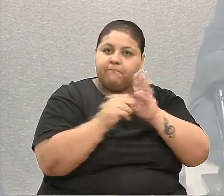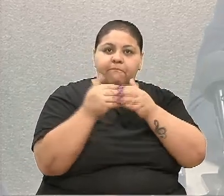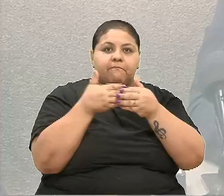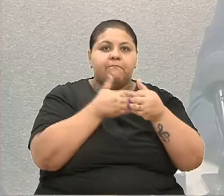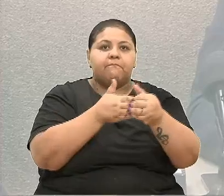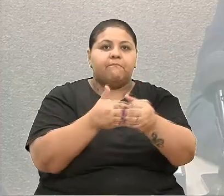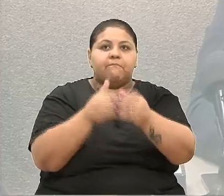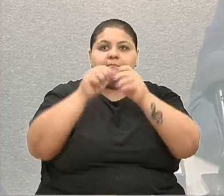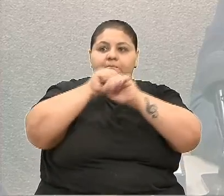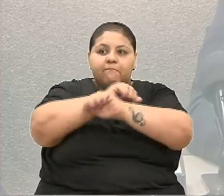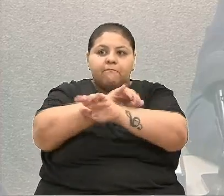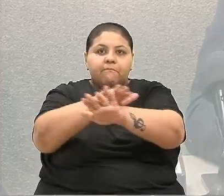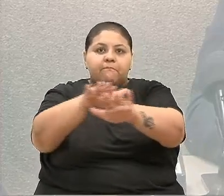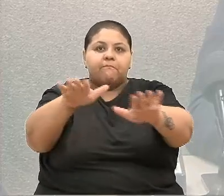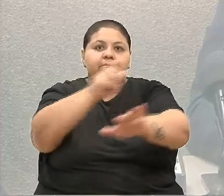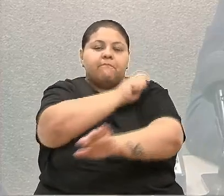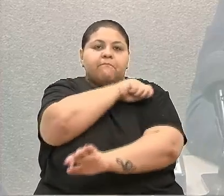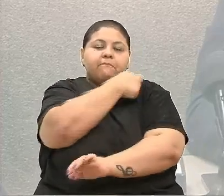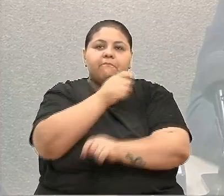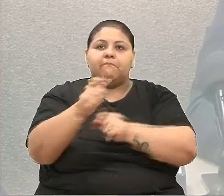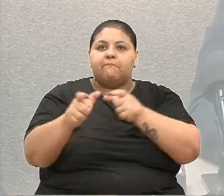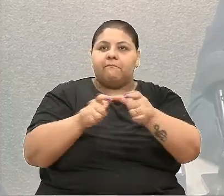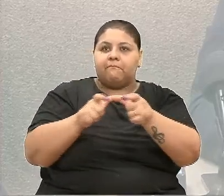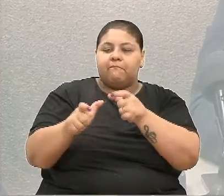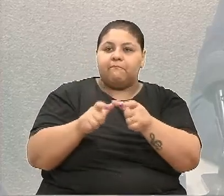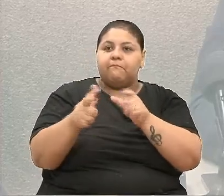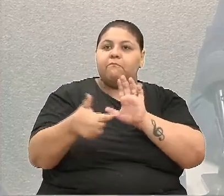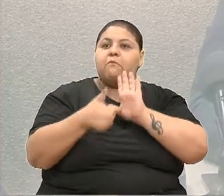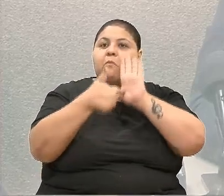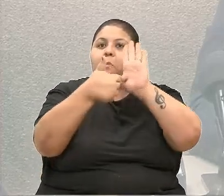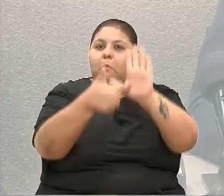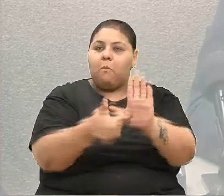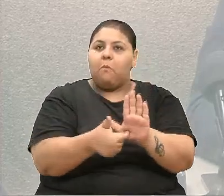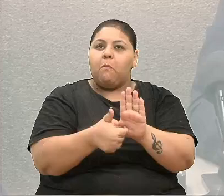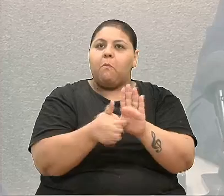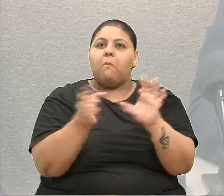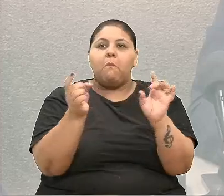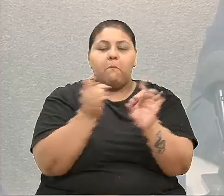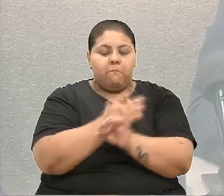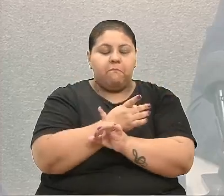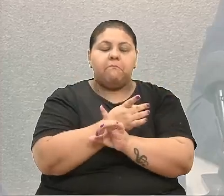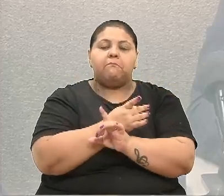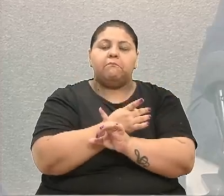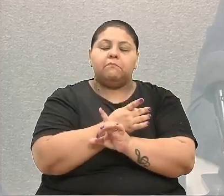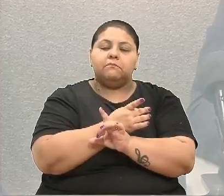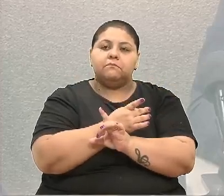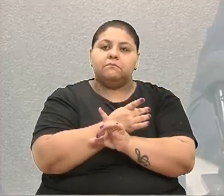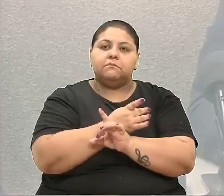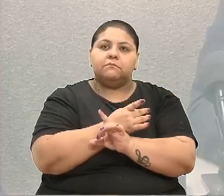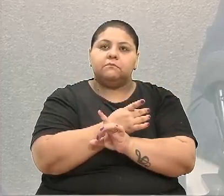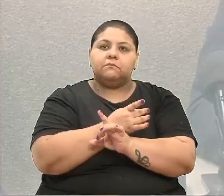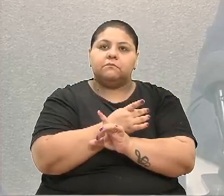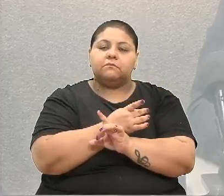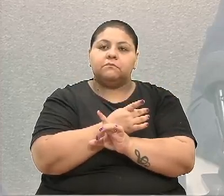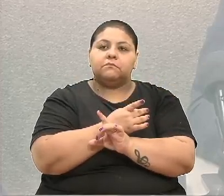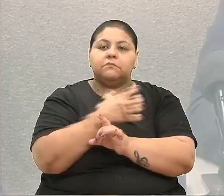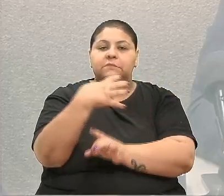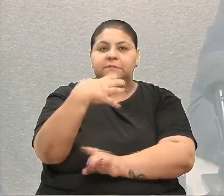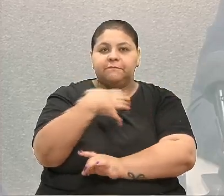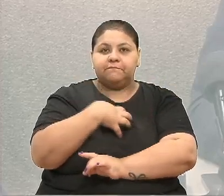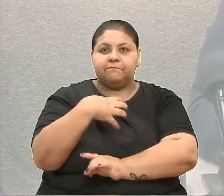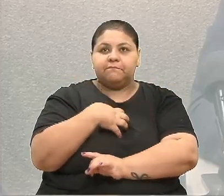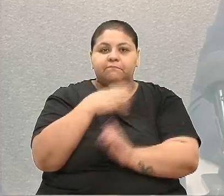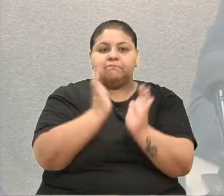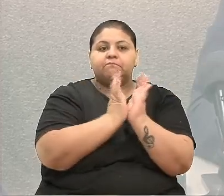de repercussão na fiscalização e controle, revelando condições de obtenção de parecer favorável. Deste modo,